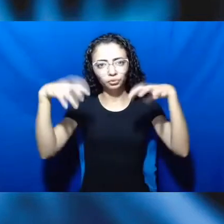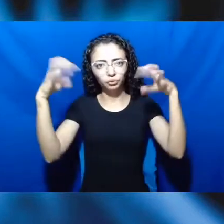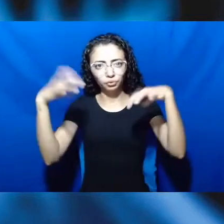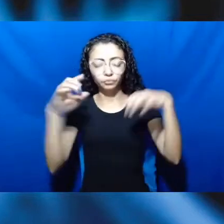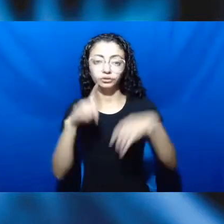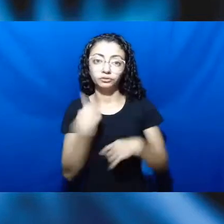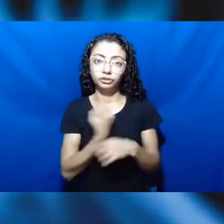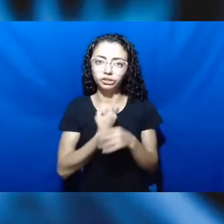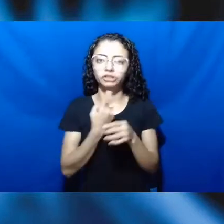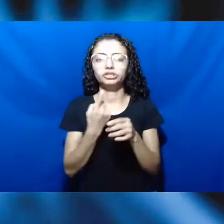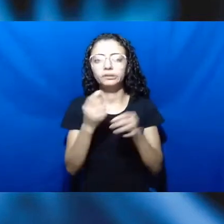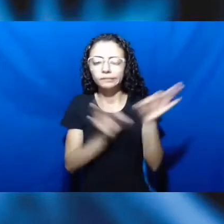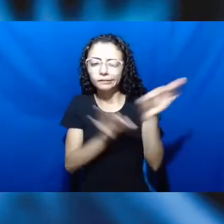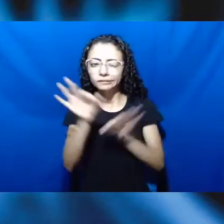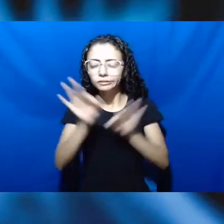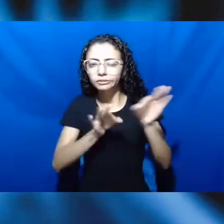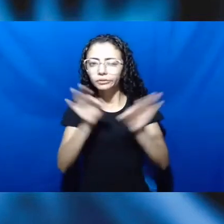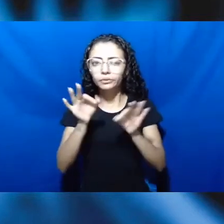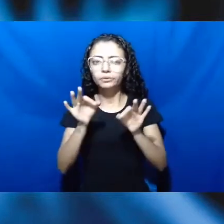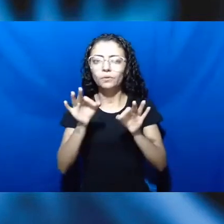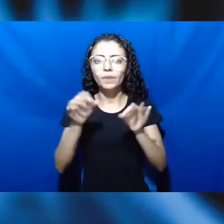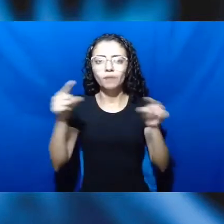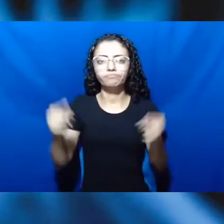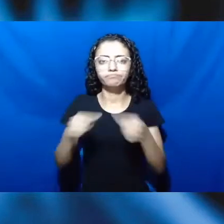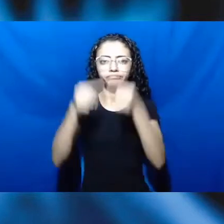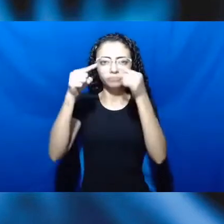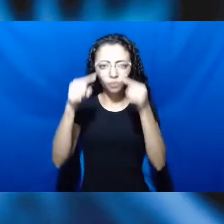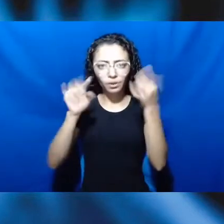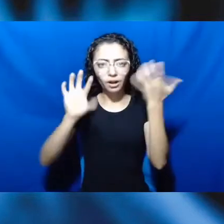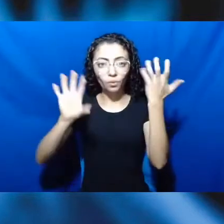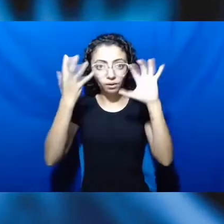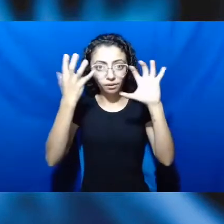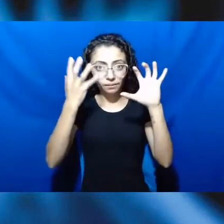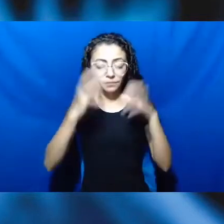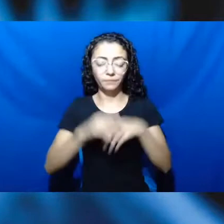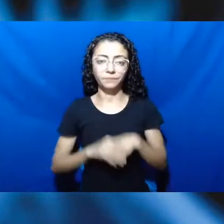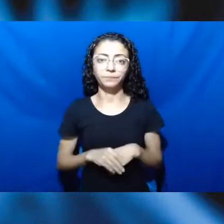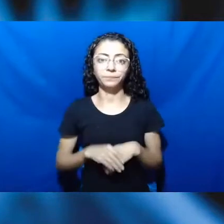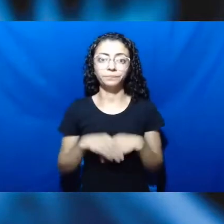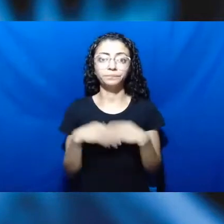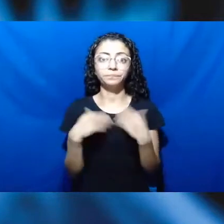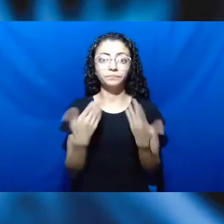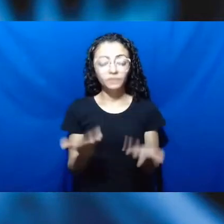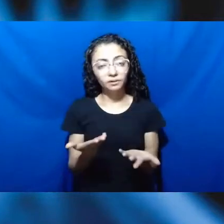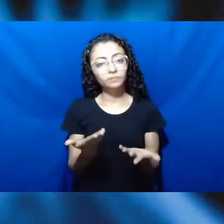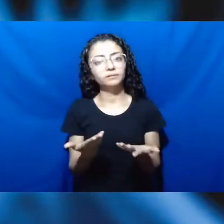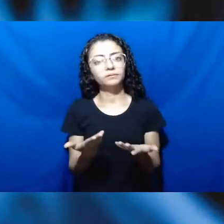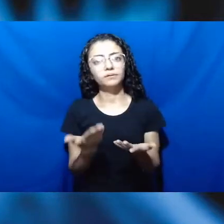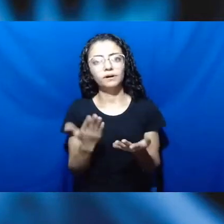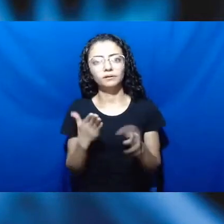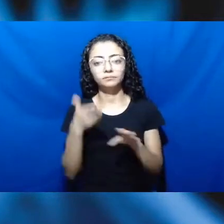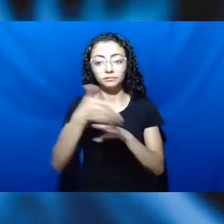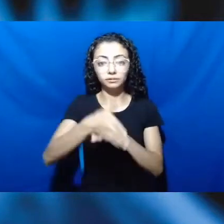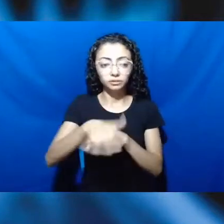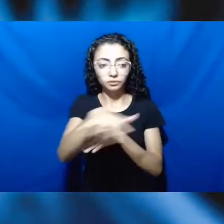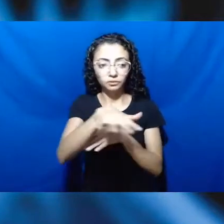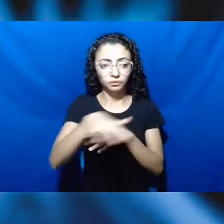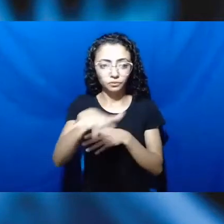acordo com o clima, né? A intervenção urbana ela pode ter o seu lado